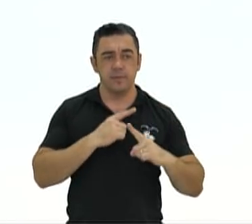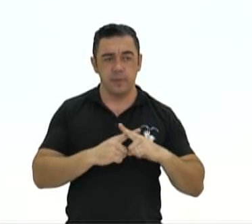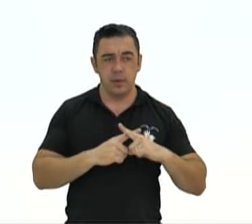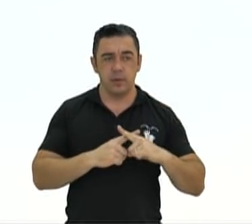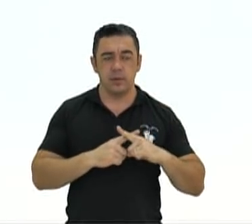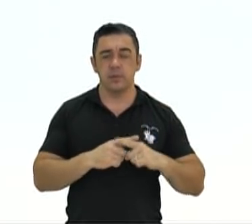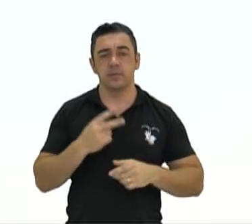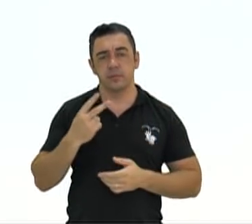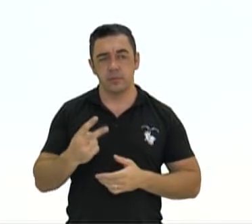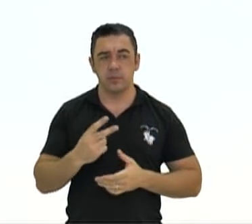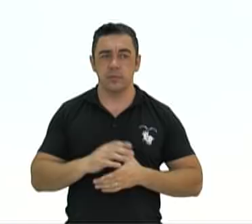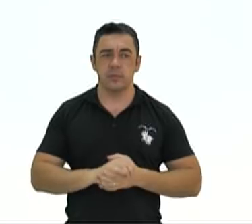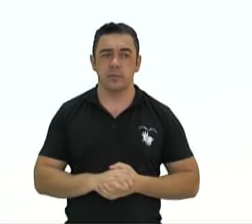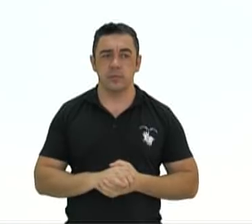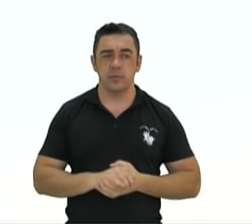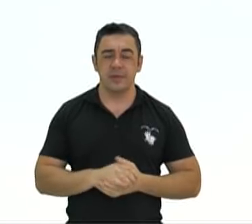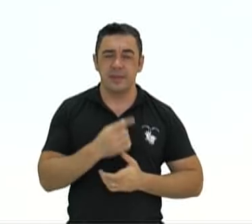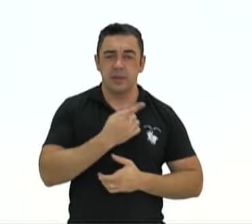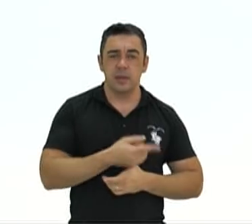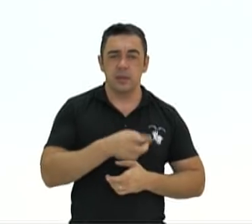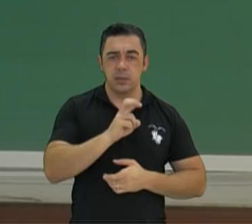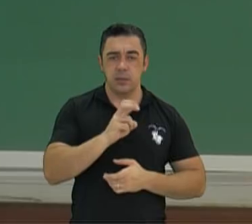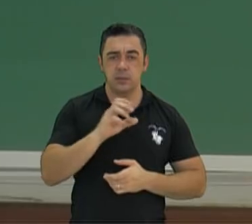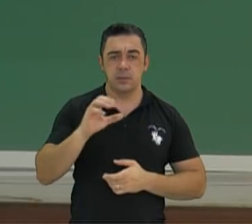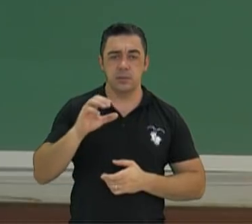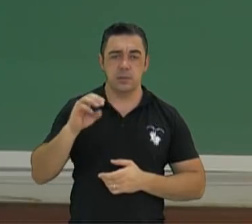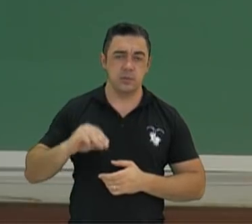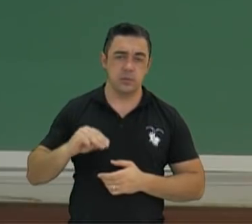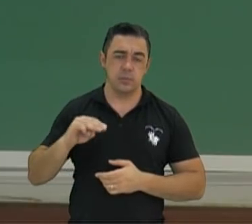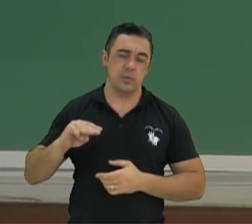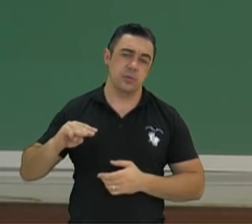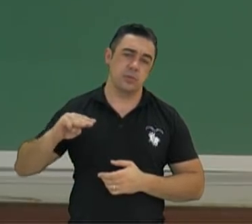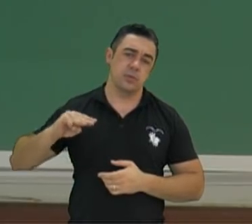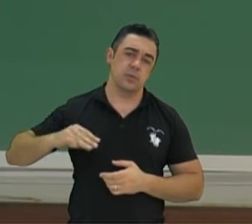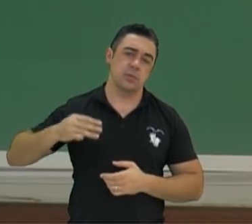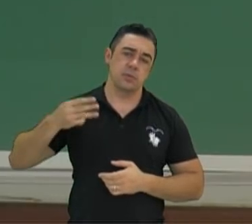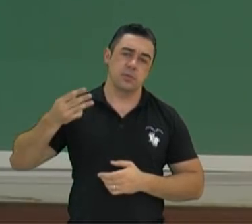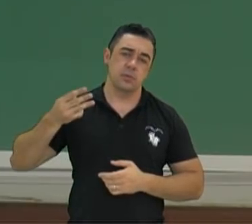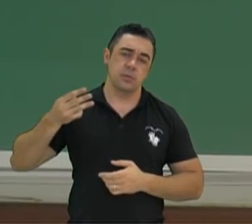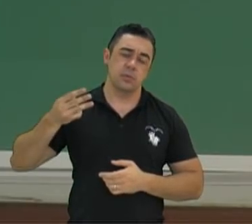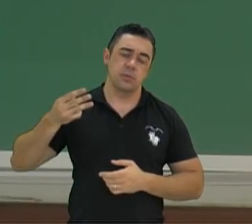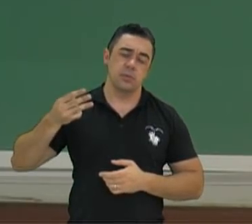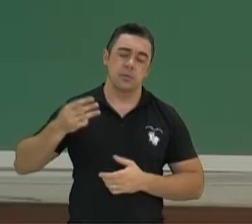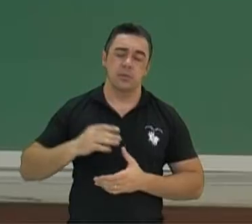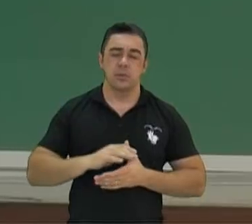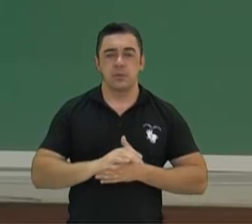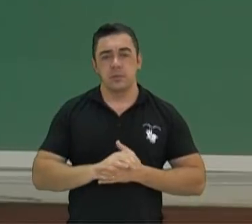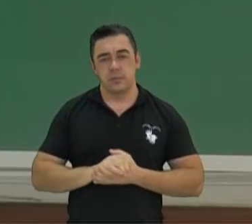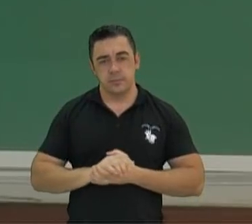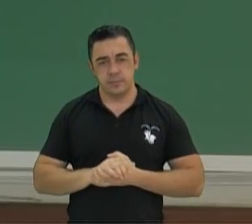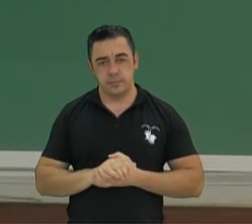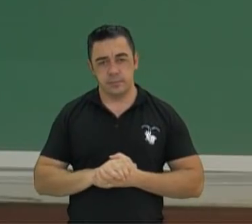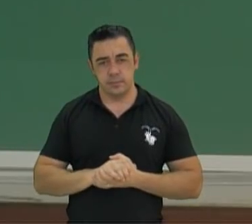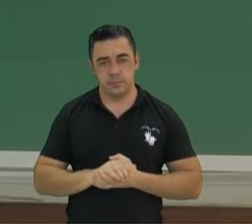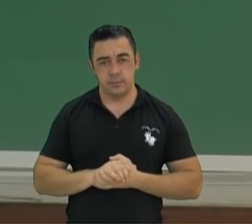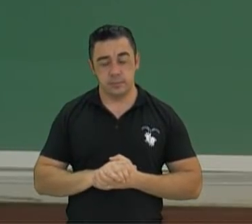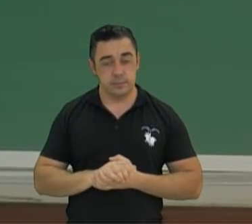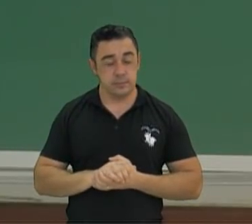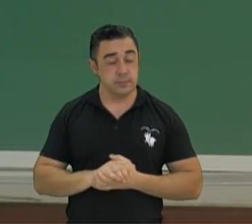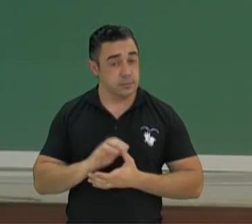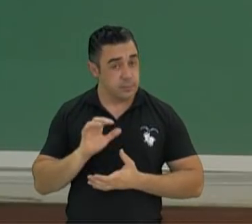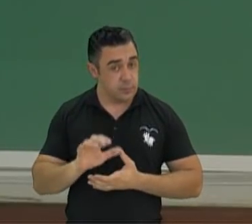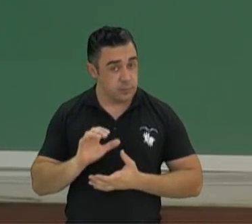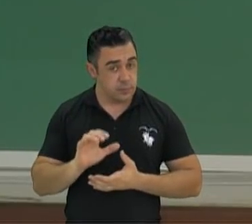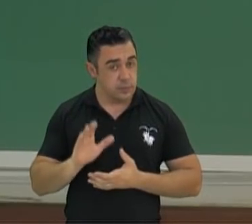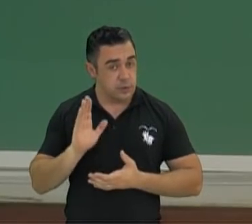E 7,5 vezes 2 vai dar 15,0, ou seja, 15 centímetros cúbicos,